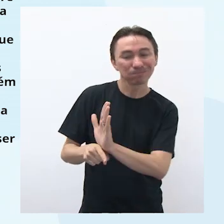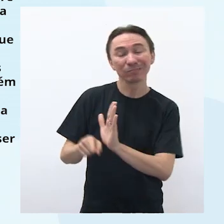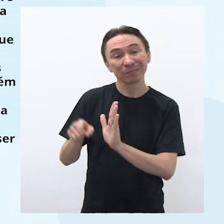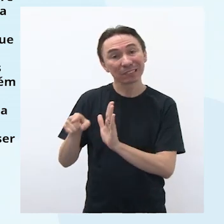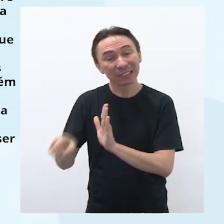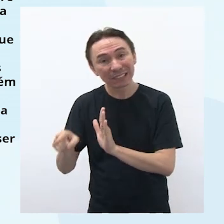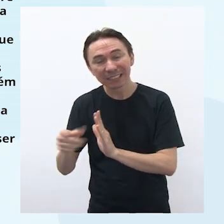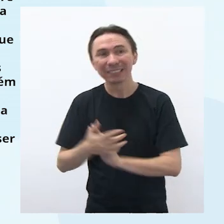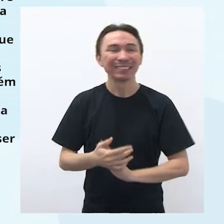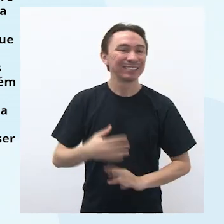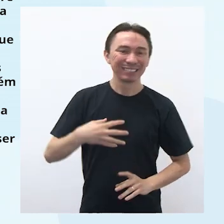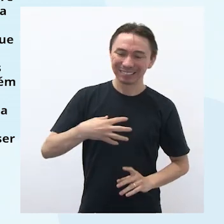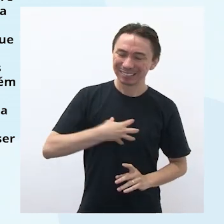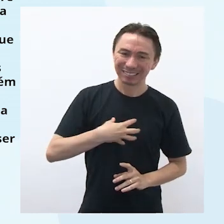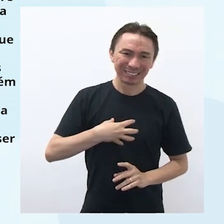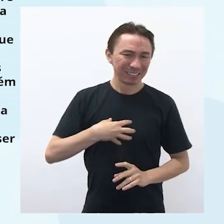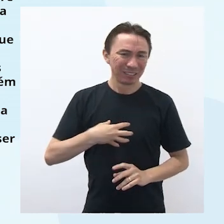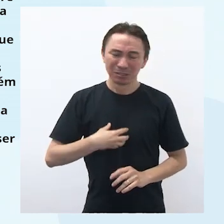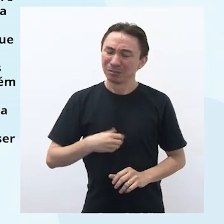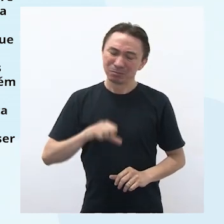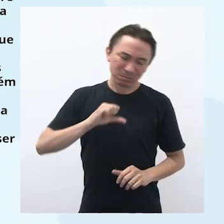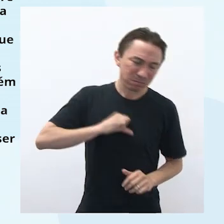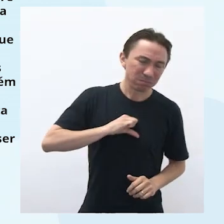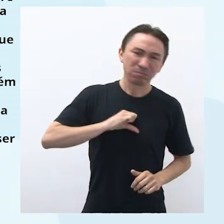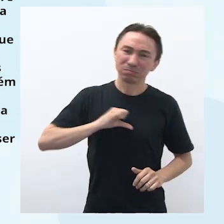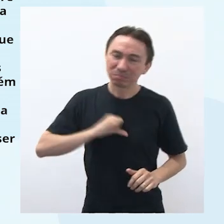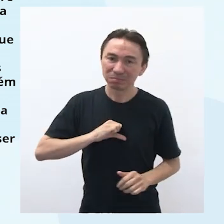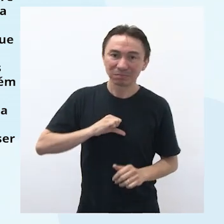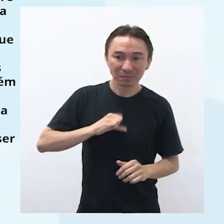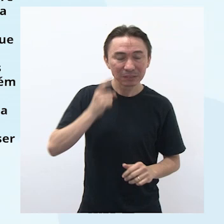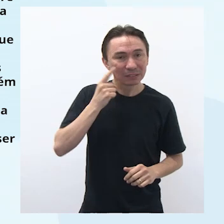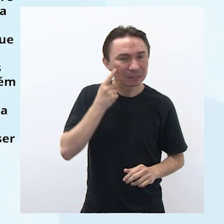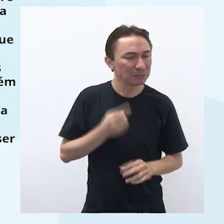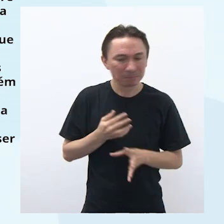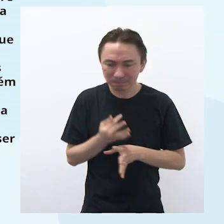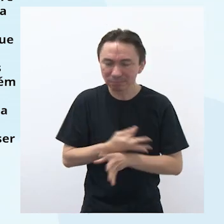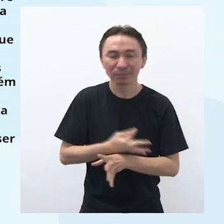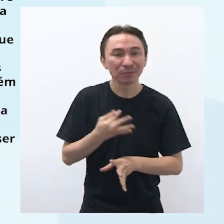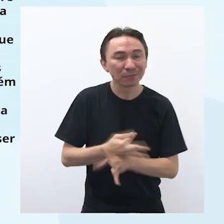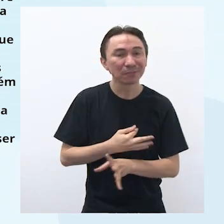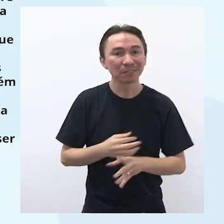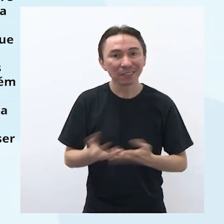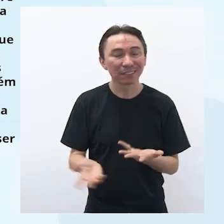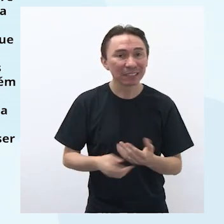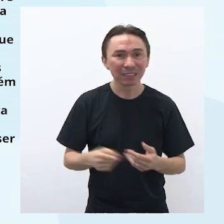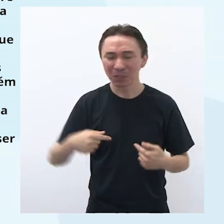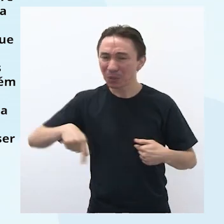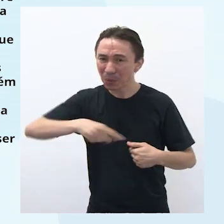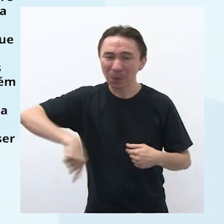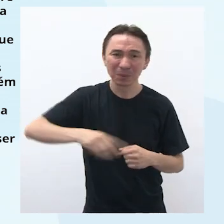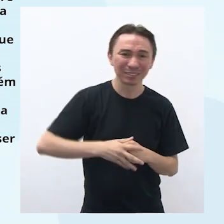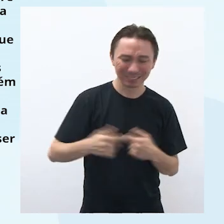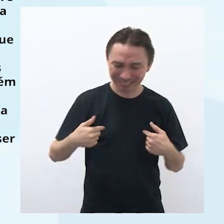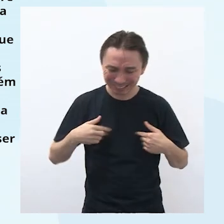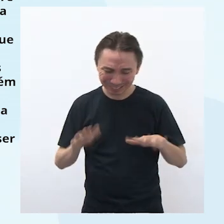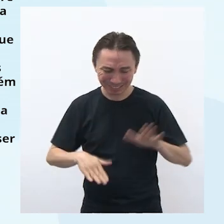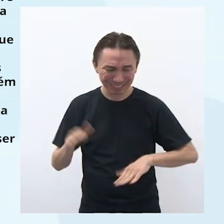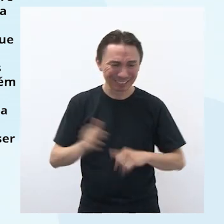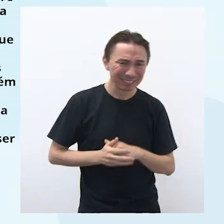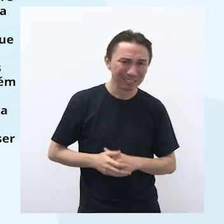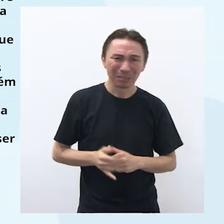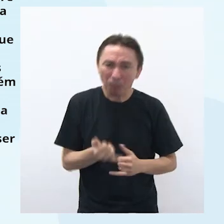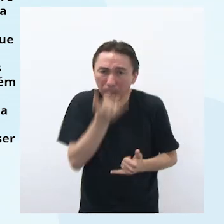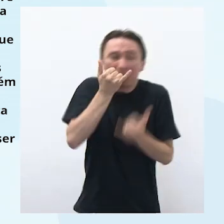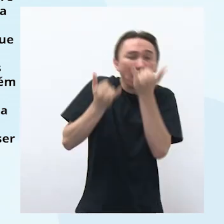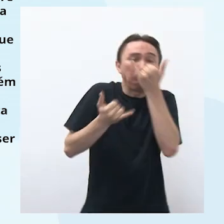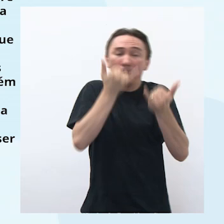esses sentimentos que não são tão bons assim, né, da gente acreditar nos nossos potenciais, mesmo quando não dá certo, mesmo quando